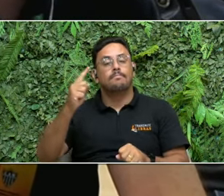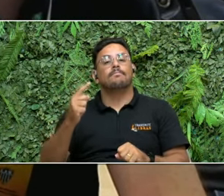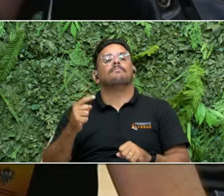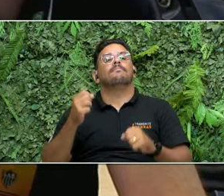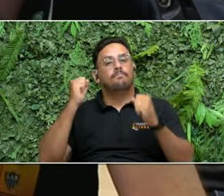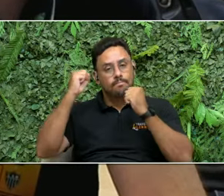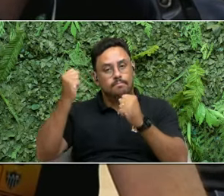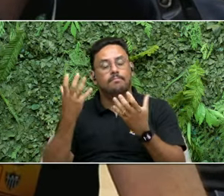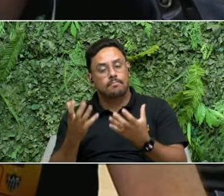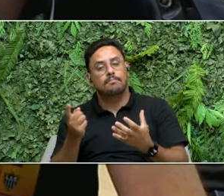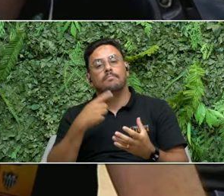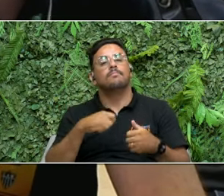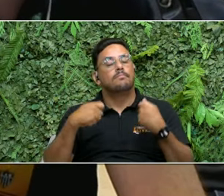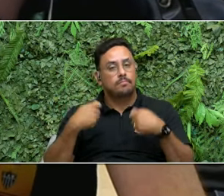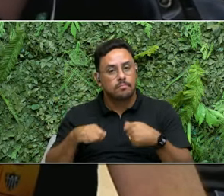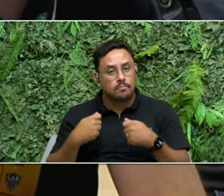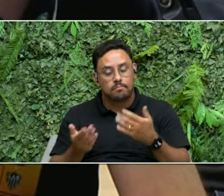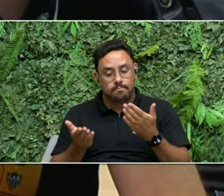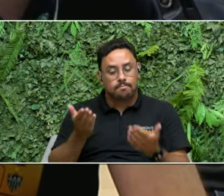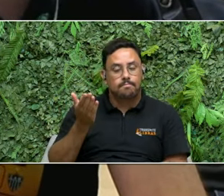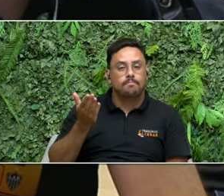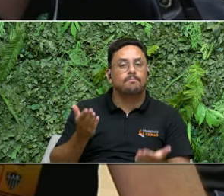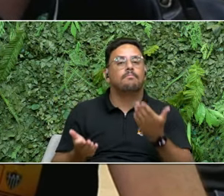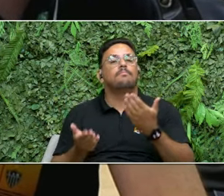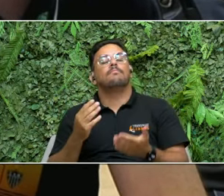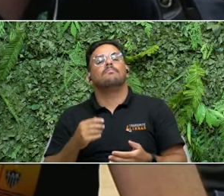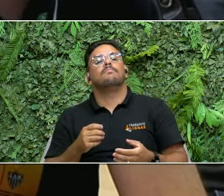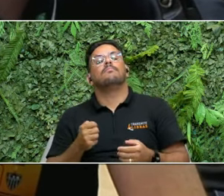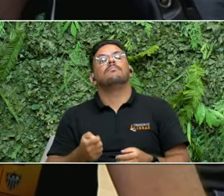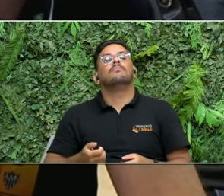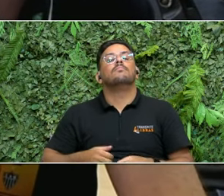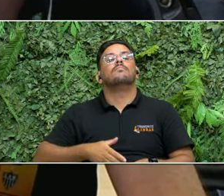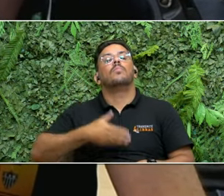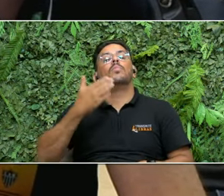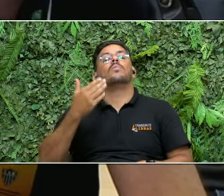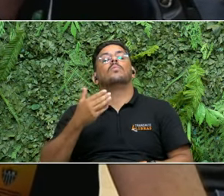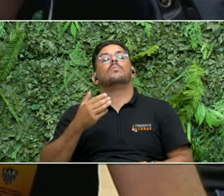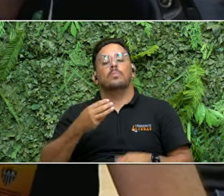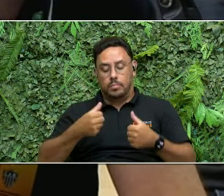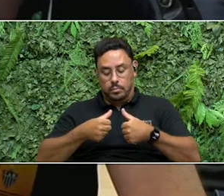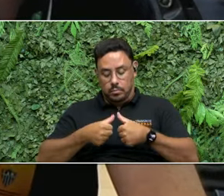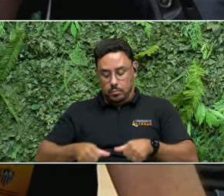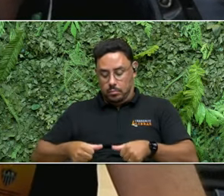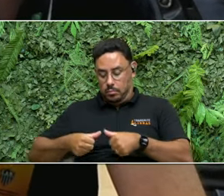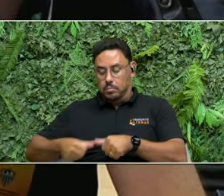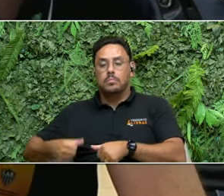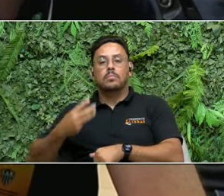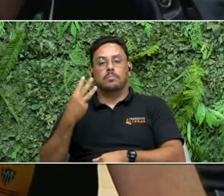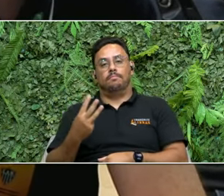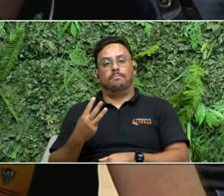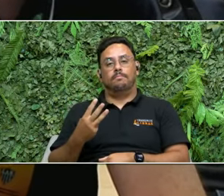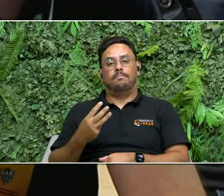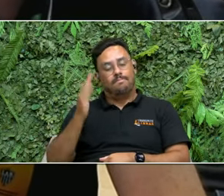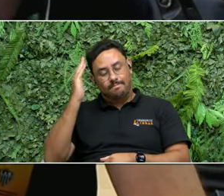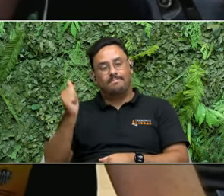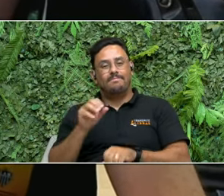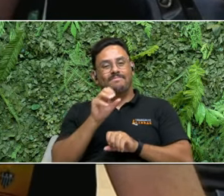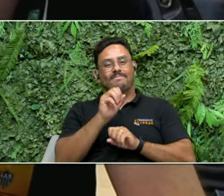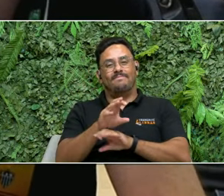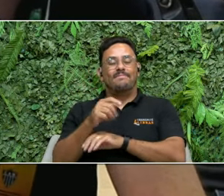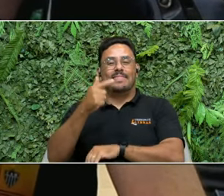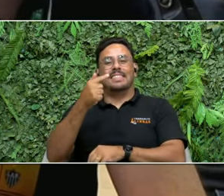torcedor quer mas você precisa ter equilíbrio e quais são os Três zagueiros titulares eu acho que hoje o milito s dias de trabalho né gente pouca